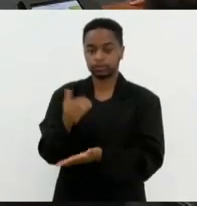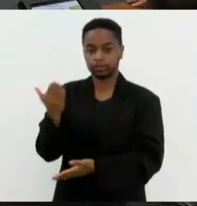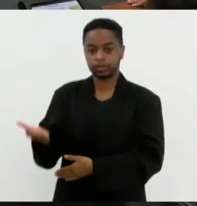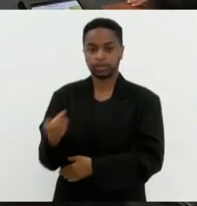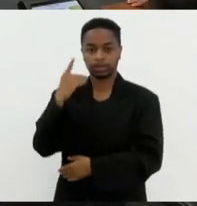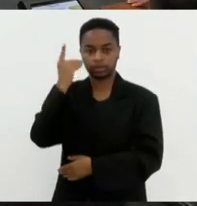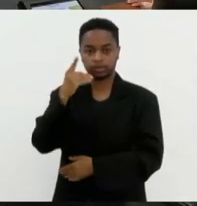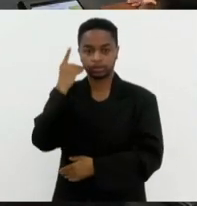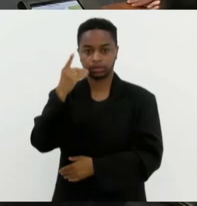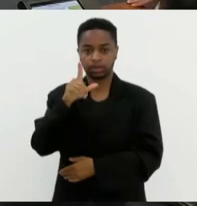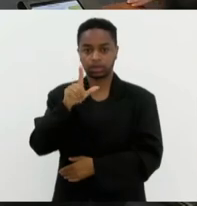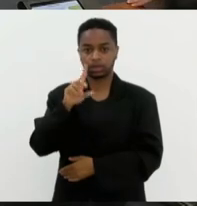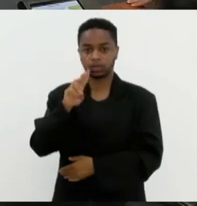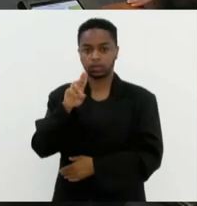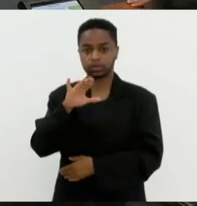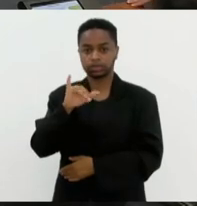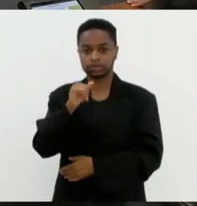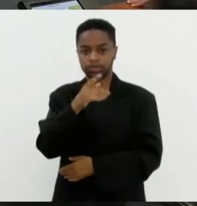deputada Lucinha.